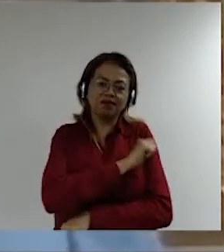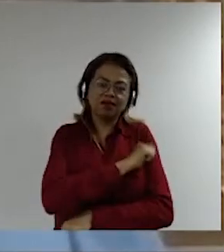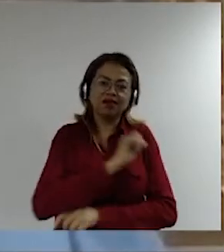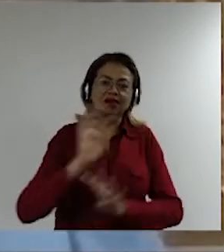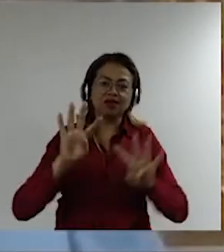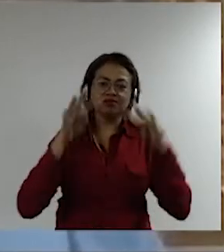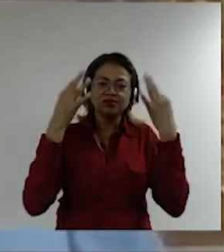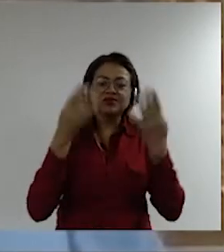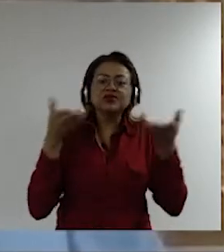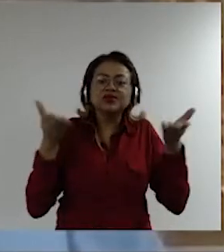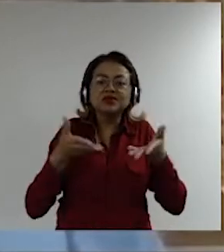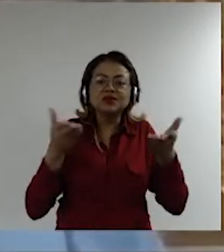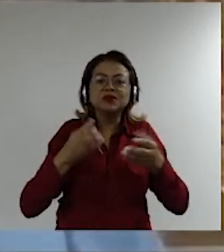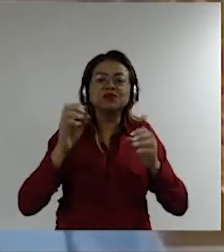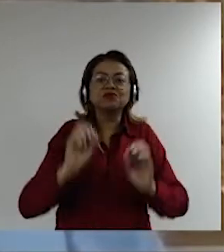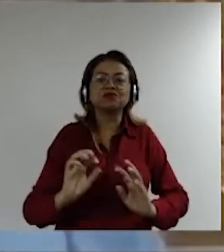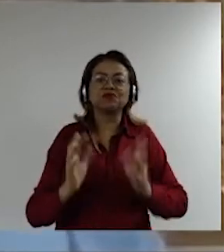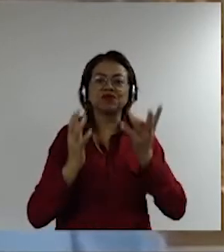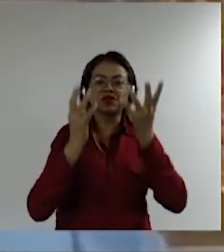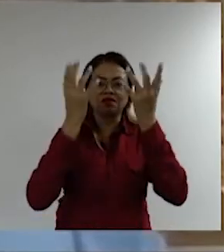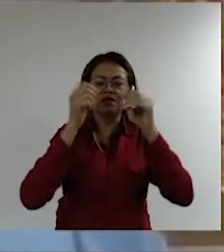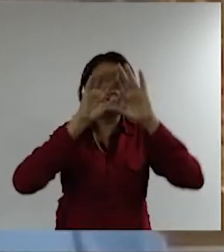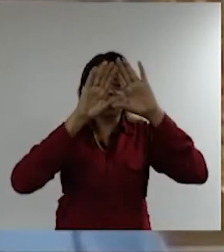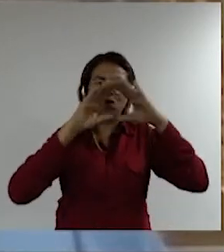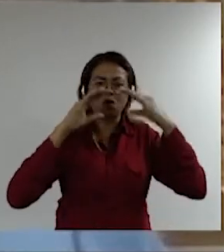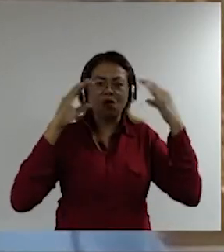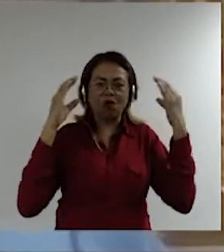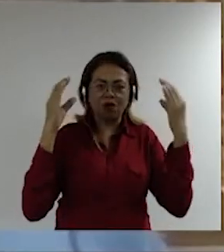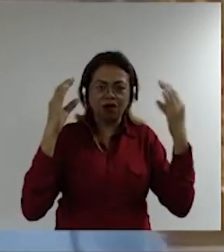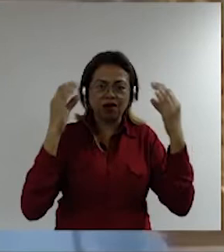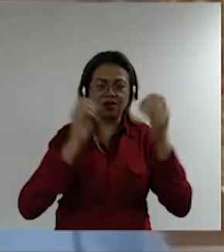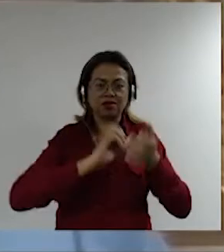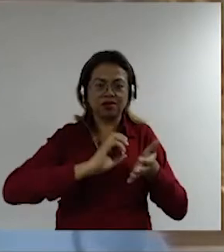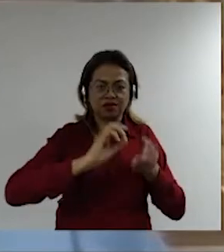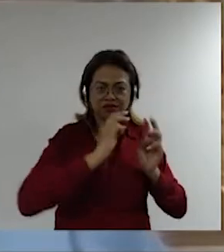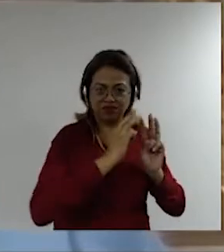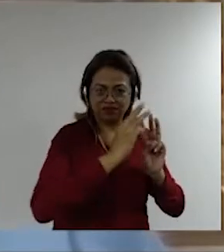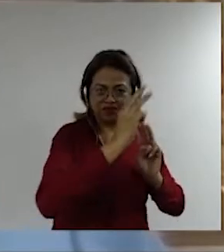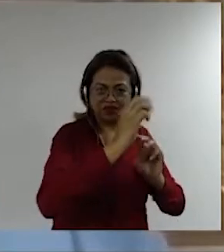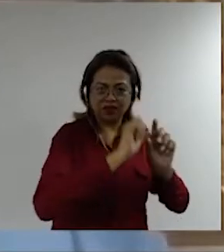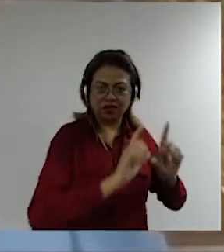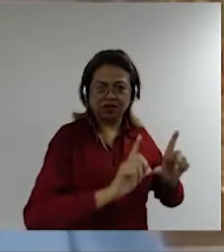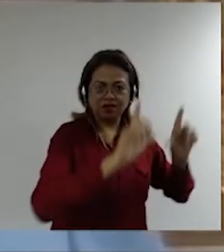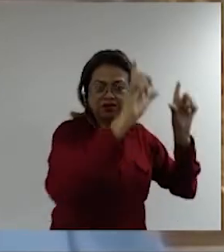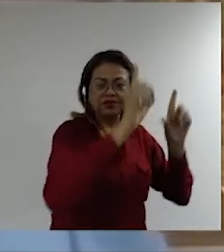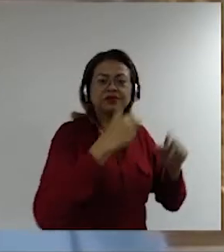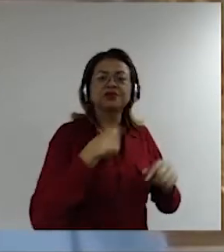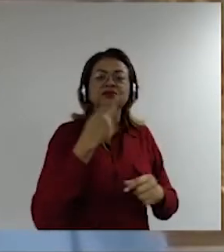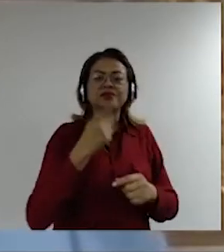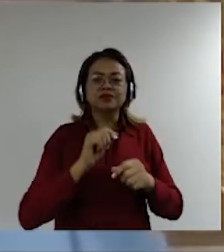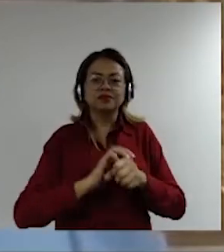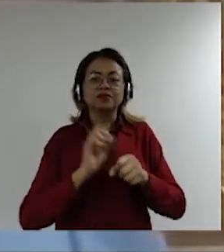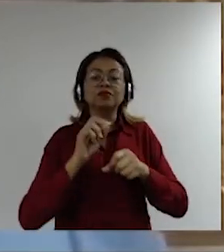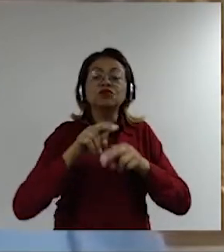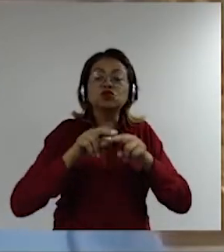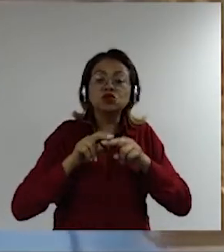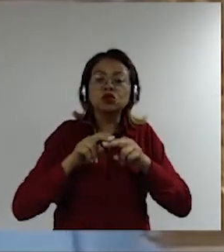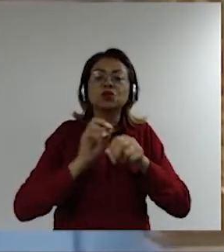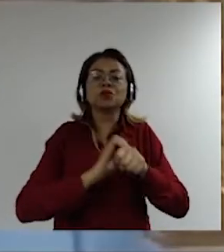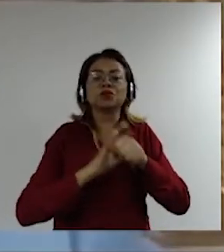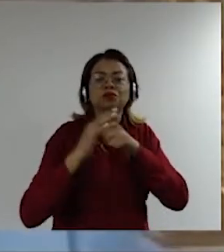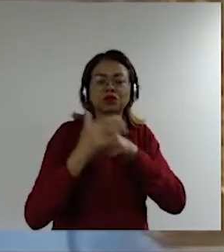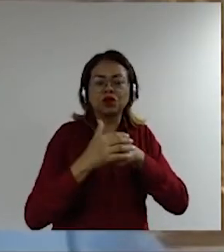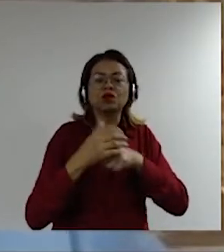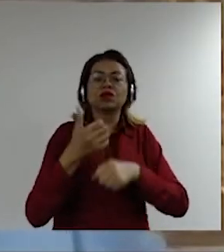Congresso Digital Covid-19, Repercussões Jurídicas e Sociais da Pandemia, organizados pelo Conselho Federal do AB e pela Escola Superior da Advocacia Nacional.